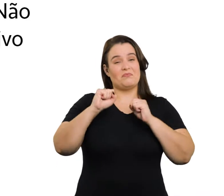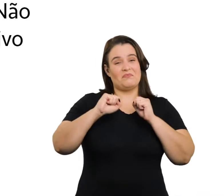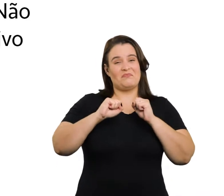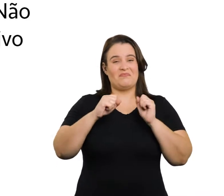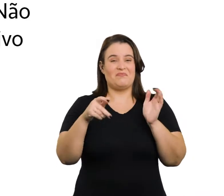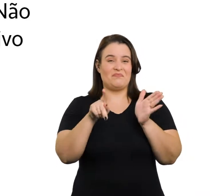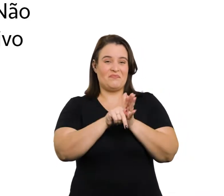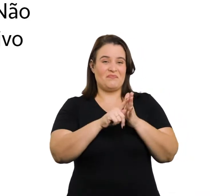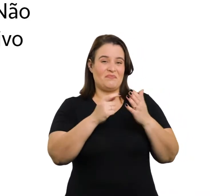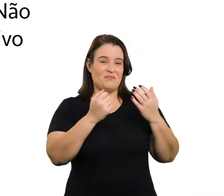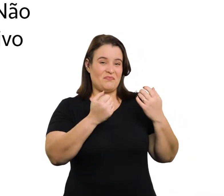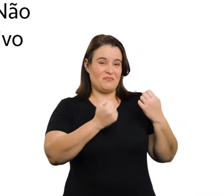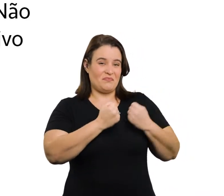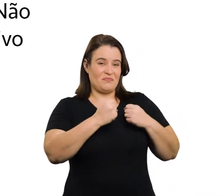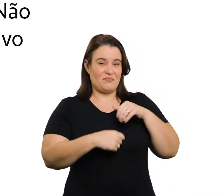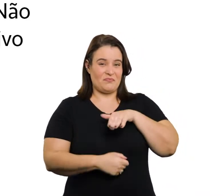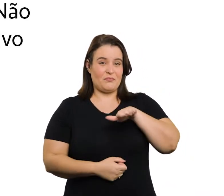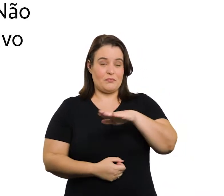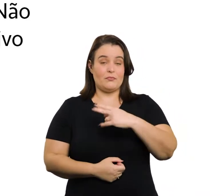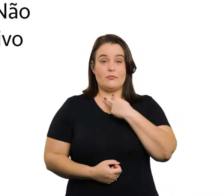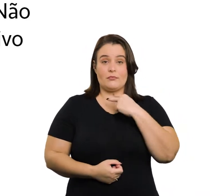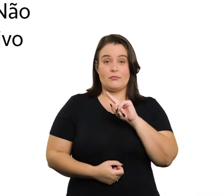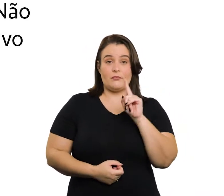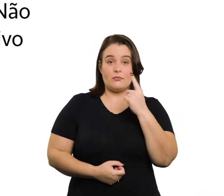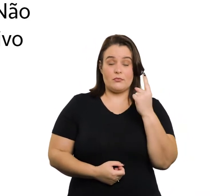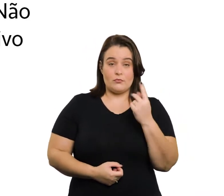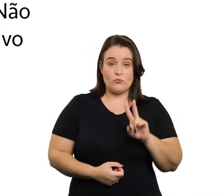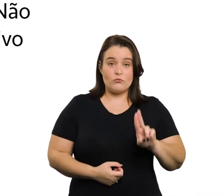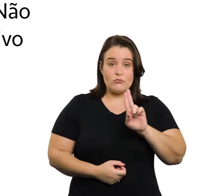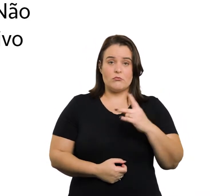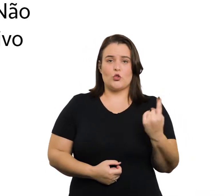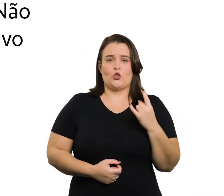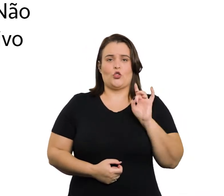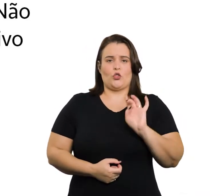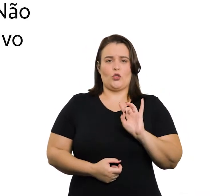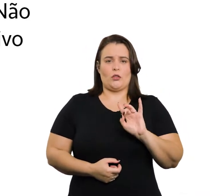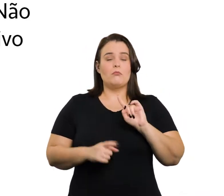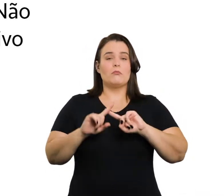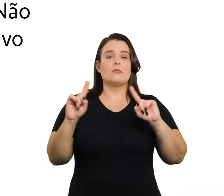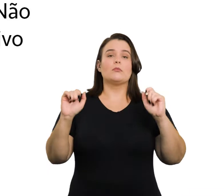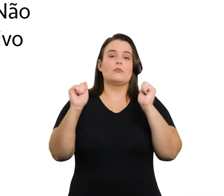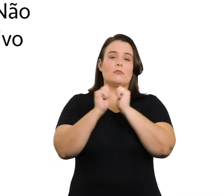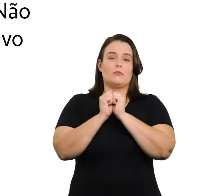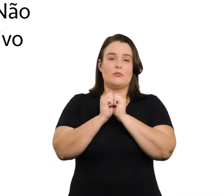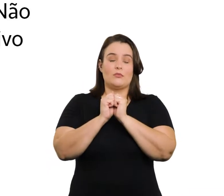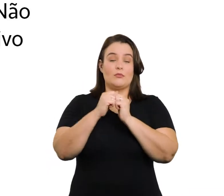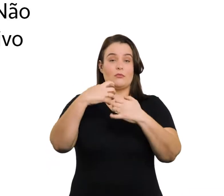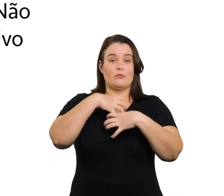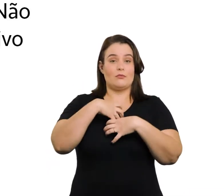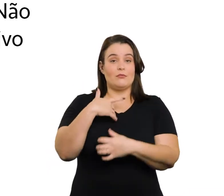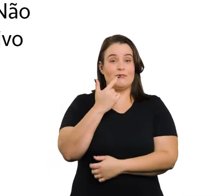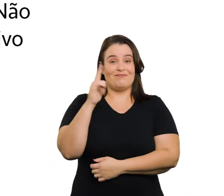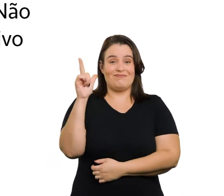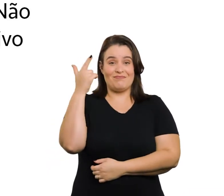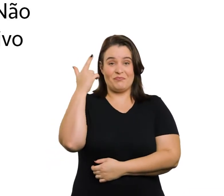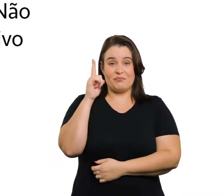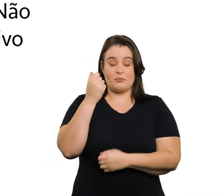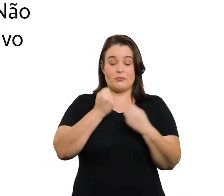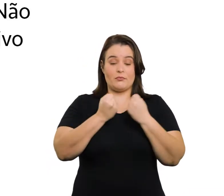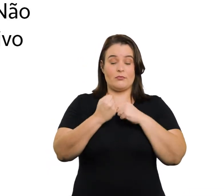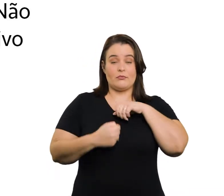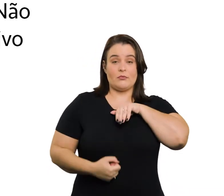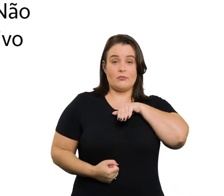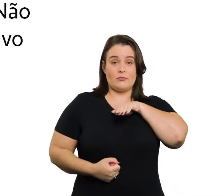entidade executivo de trânsito. Não deve ser utilizada como dispositivo isolado, mas em conjunto com